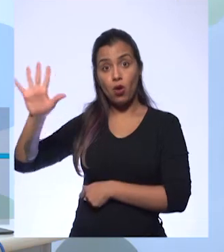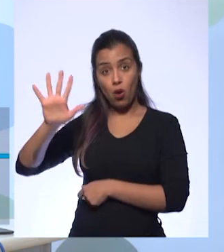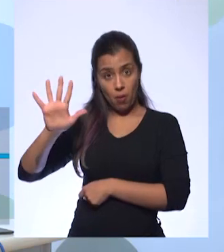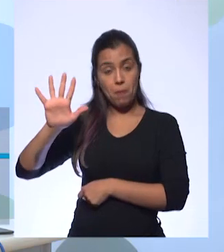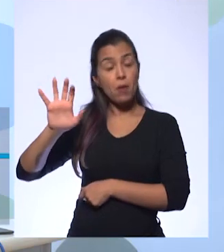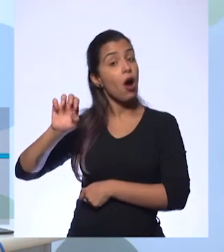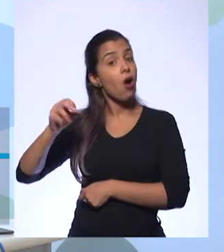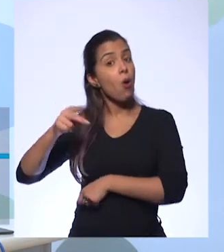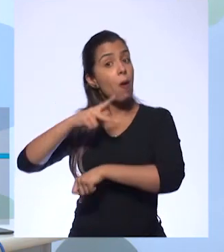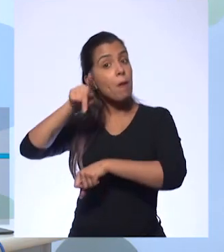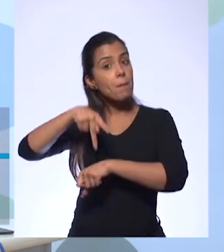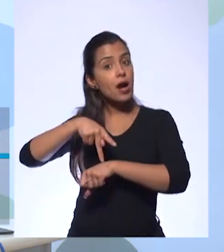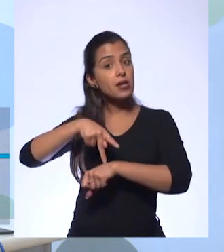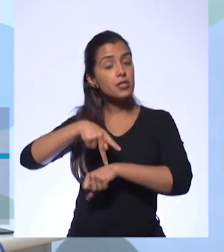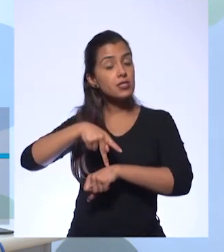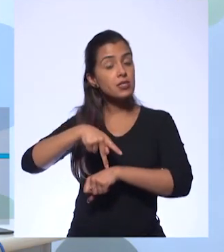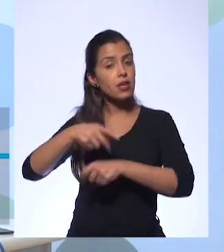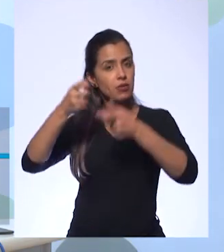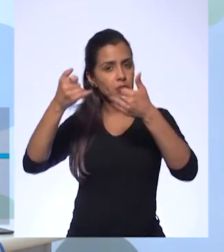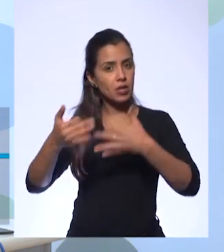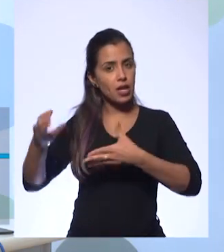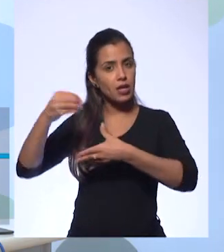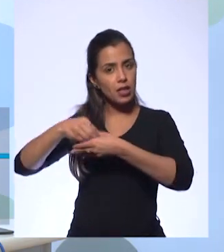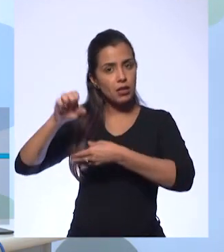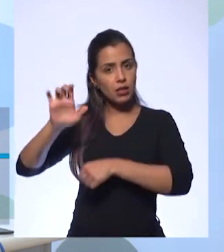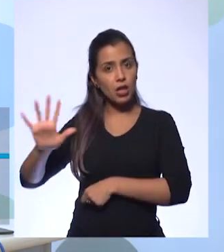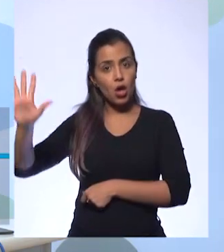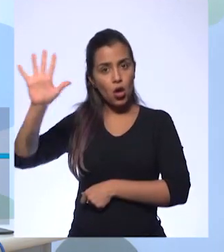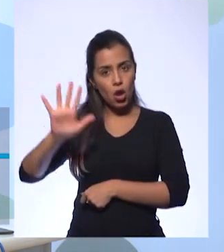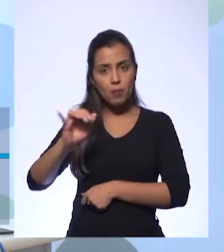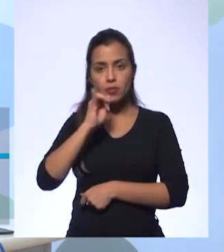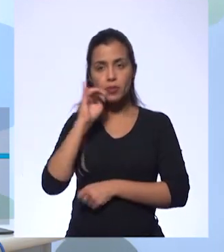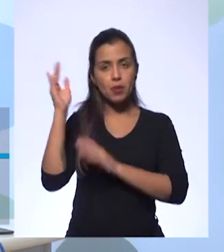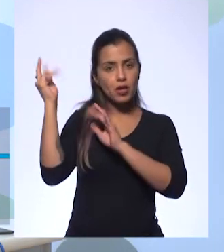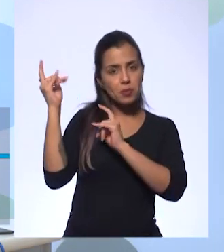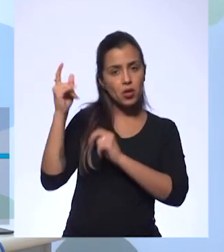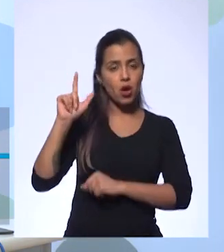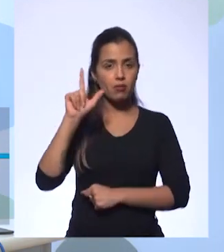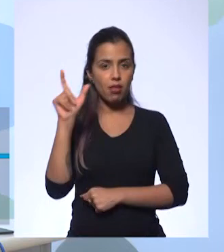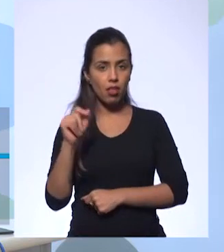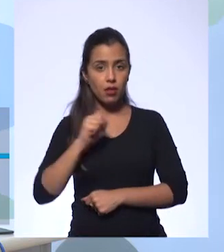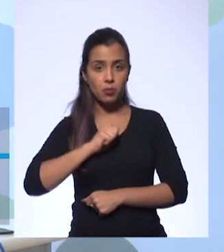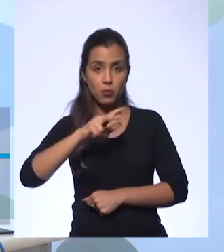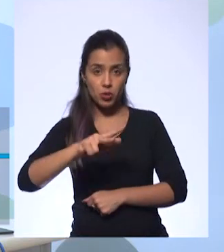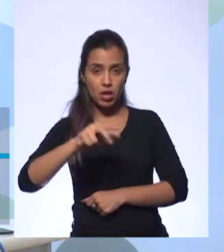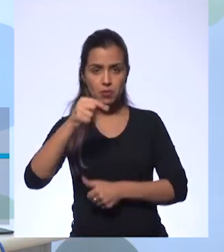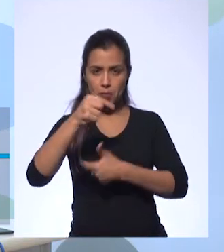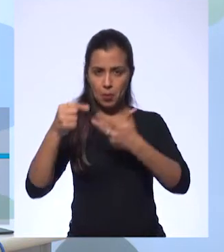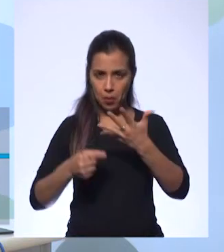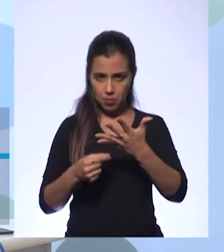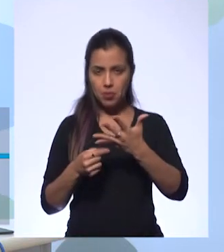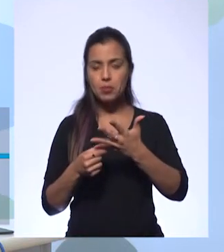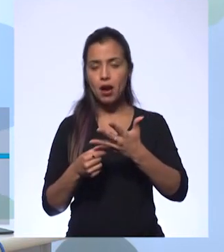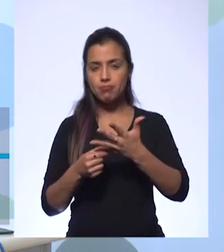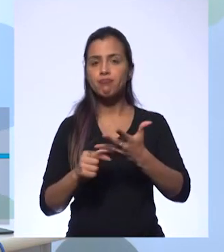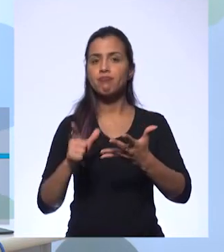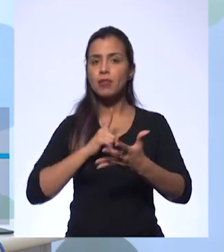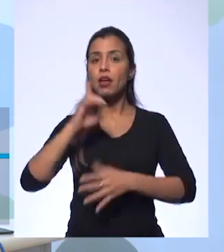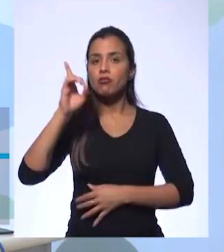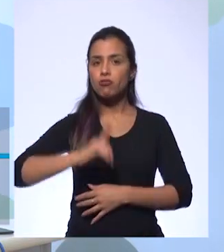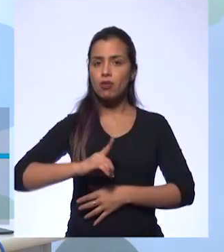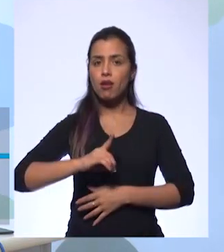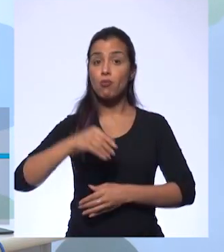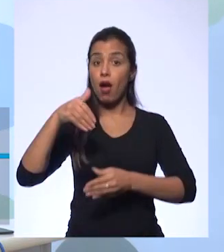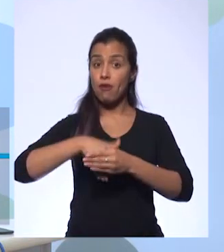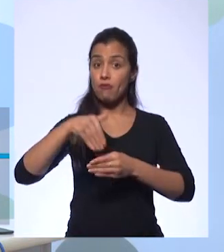veio desses países aí que pertencem à União Europeia, né, como espanhóis, italianos, portugueses e outros mais, eles têm direito a